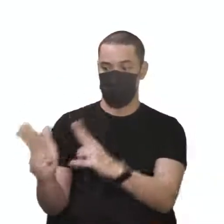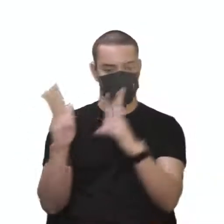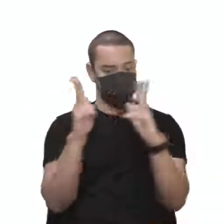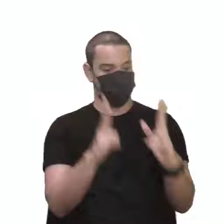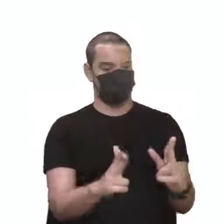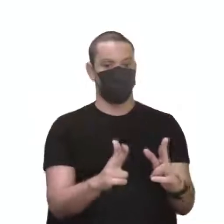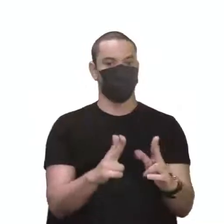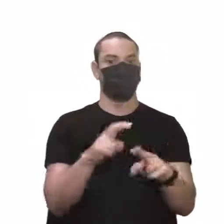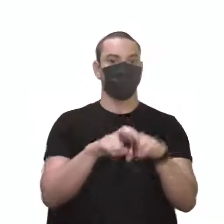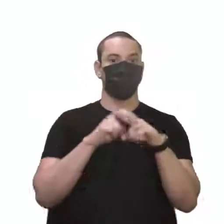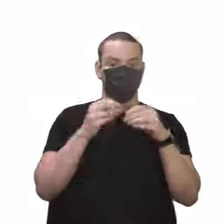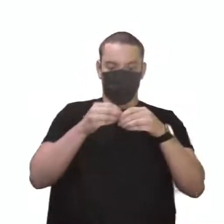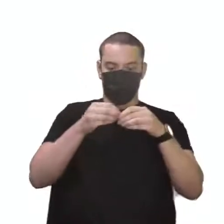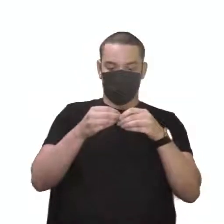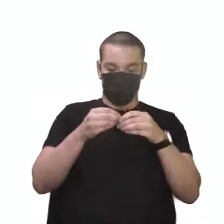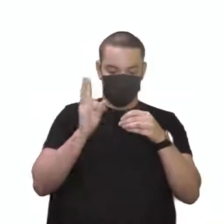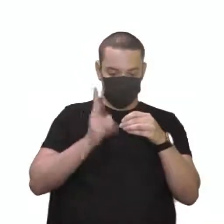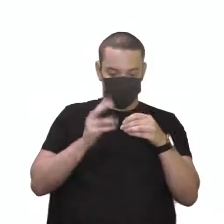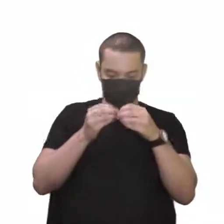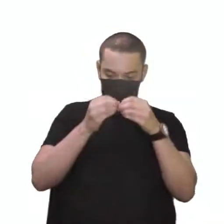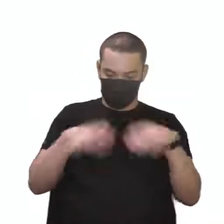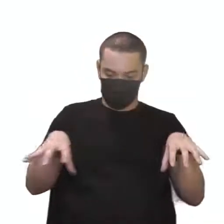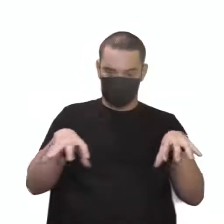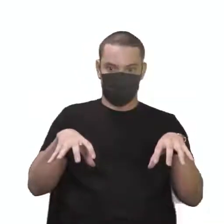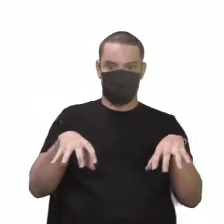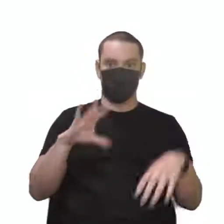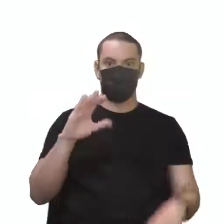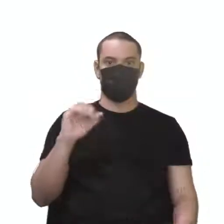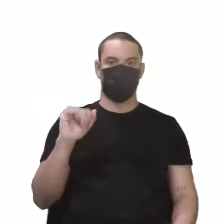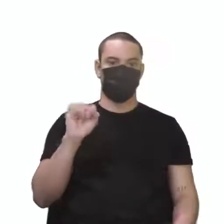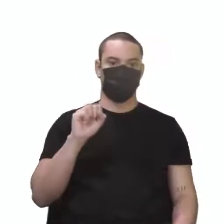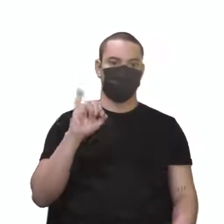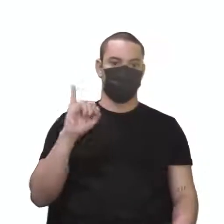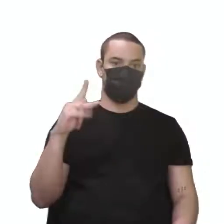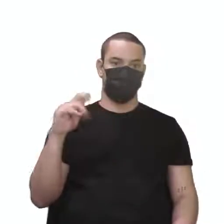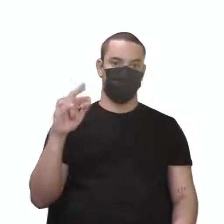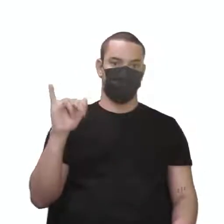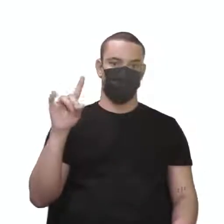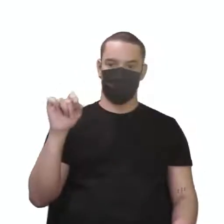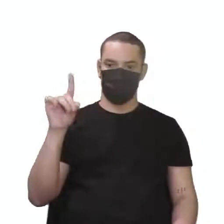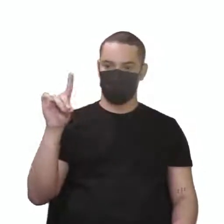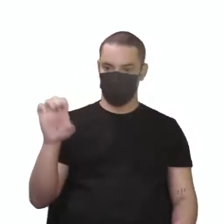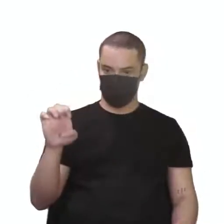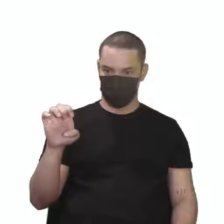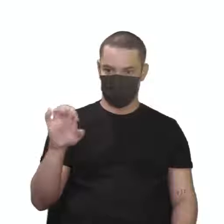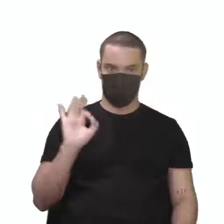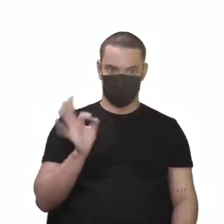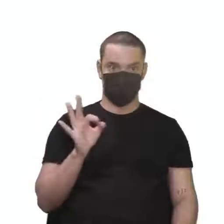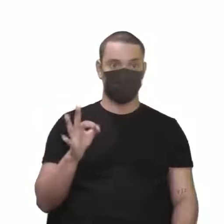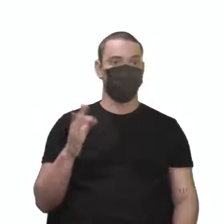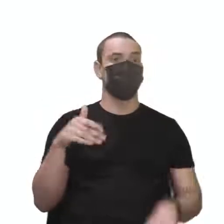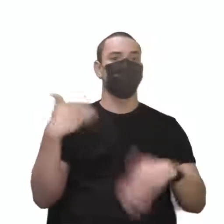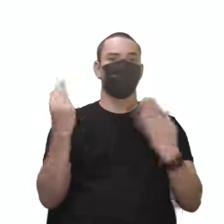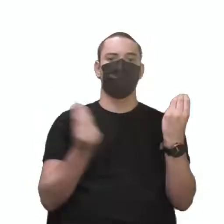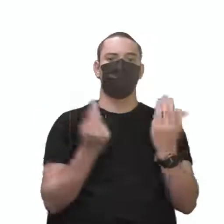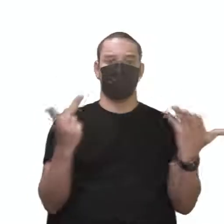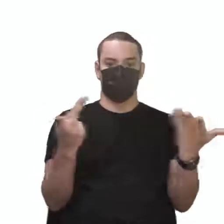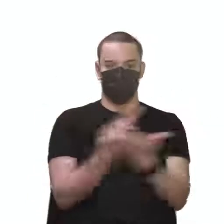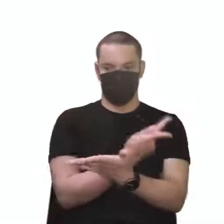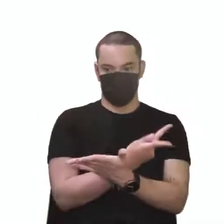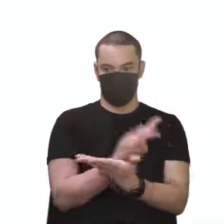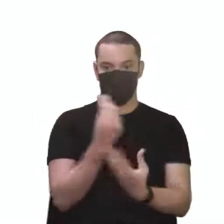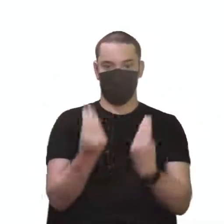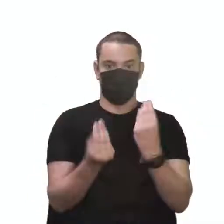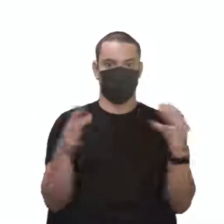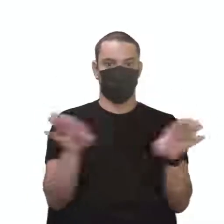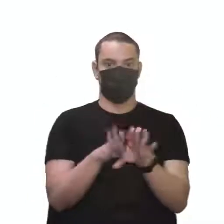partir dessa bipartição ou cisciparidade. Tranquilo? Então vamos lá ver como é que isso vai acontecer e